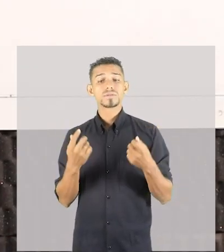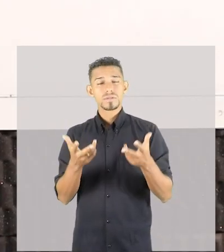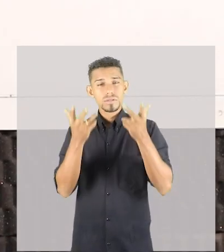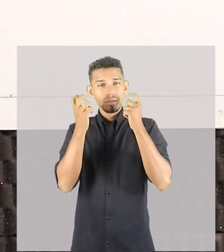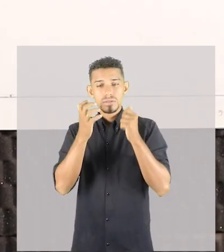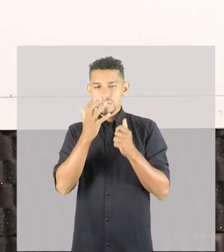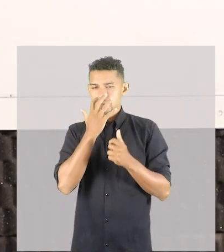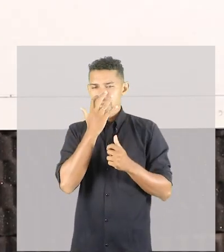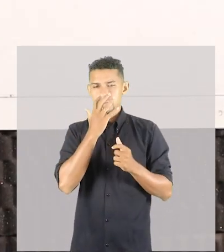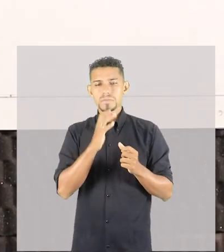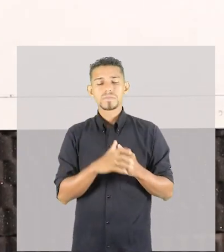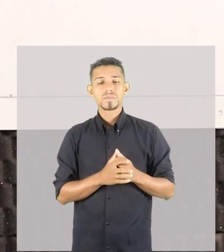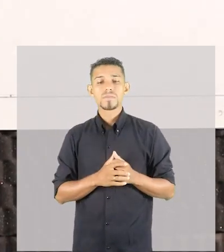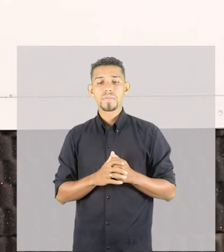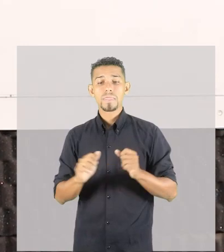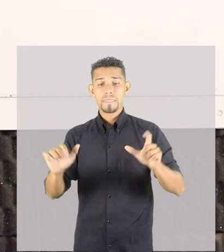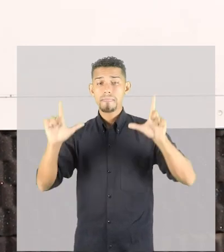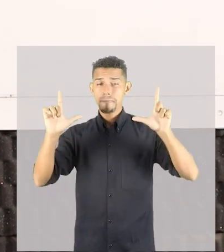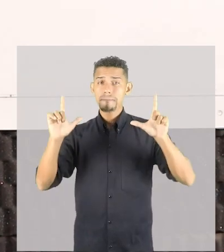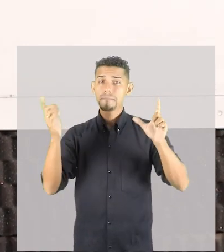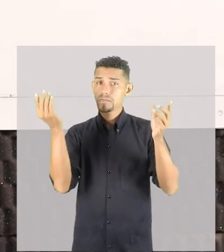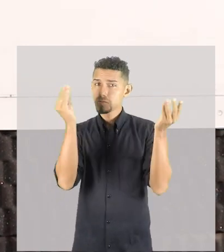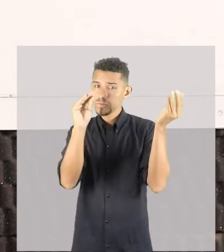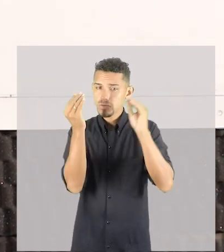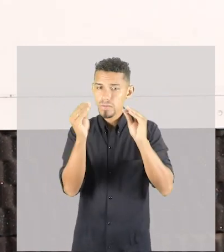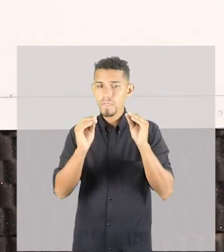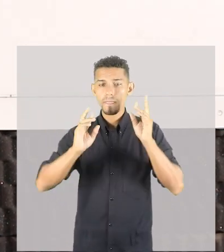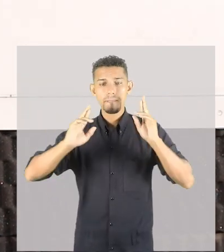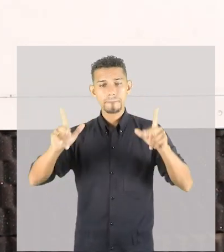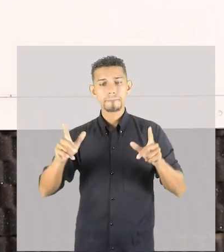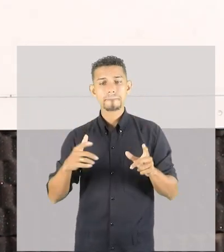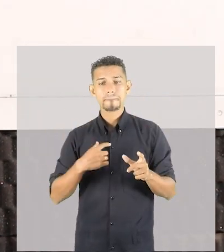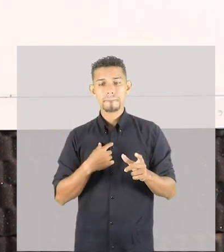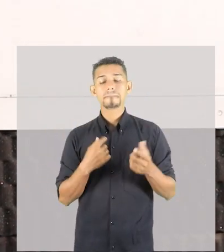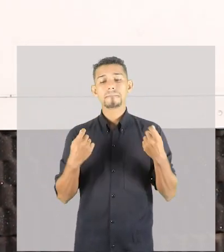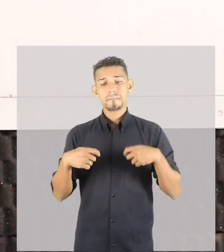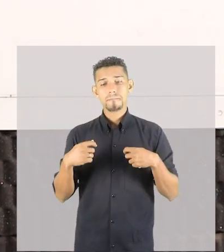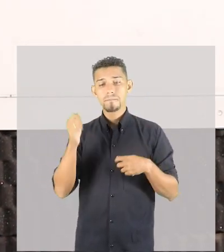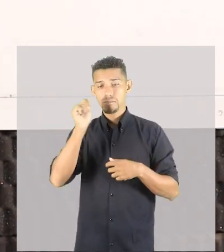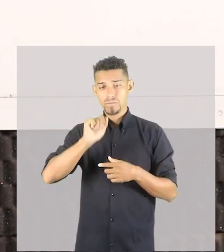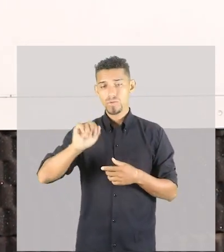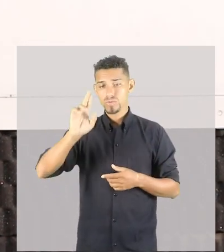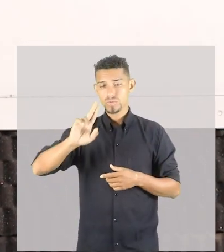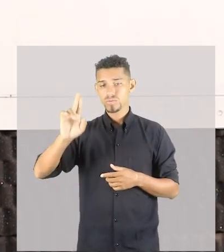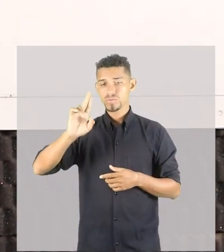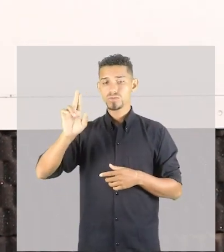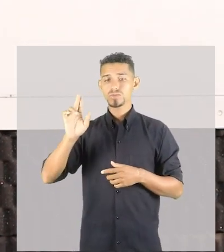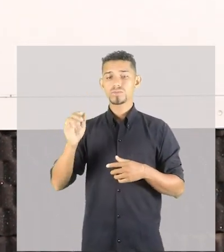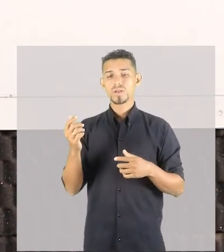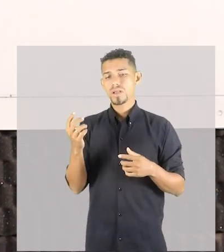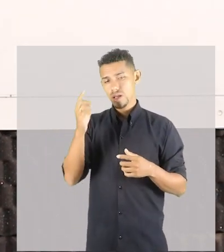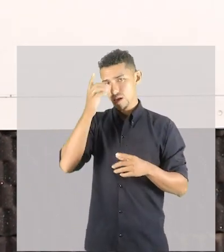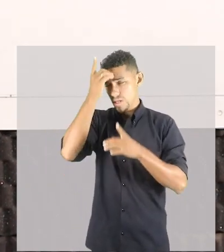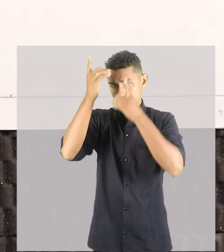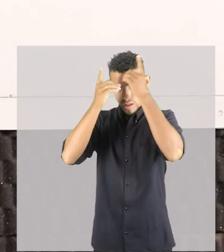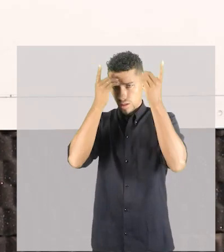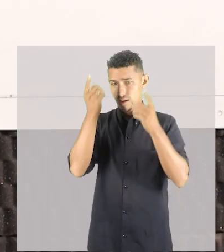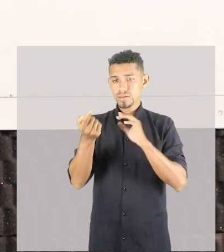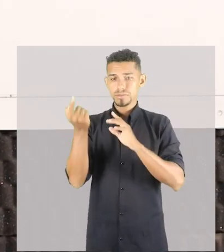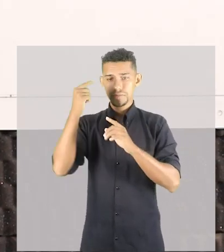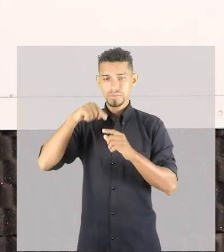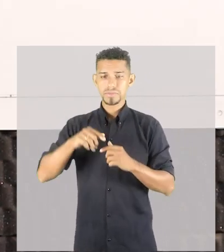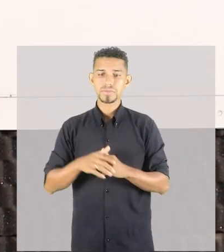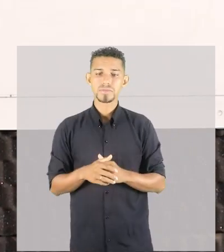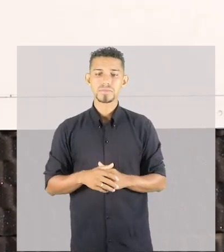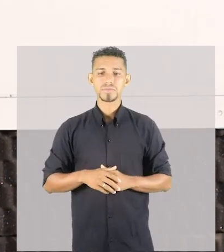vai vir, tá, aqui para o quadro para colocar essa diferença e eu, né, vou usar basicamente a mesma ideia que a gente usou